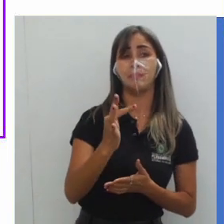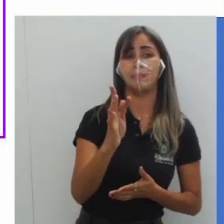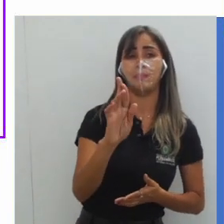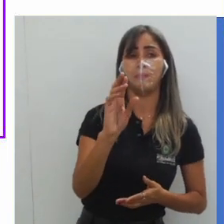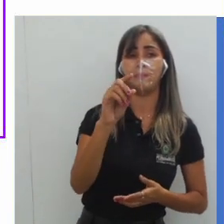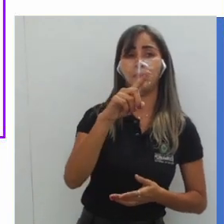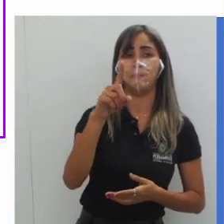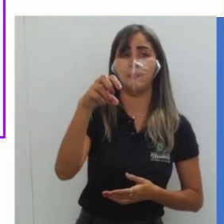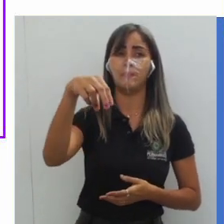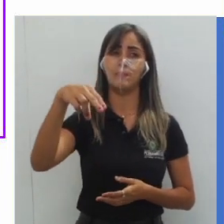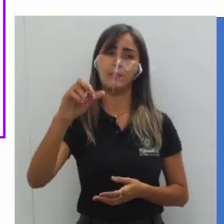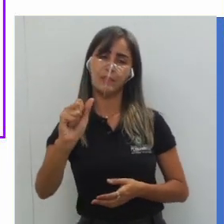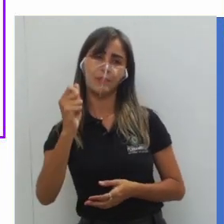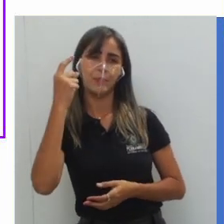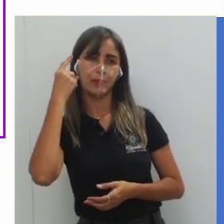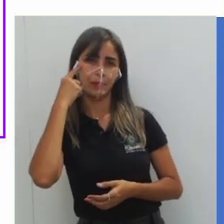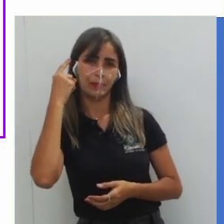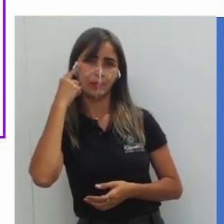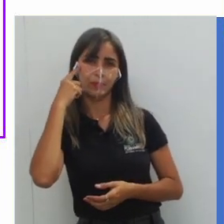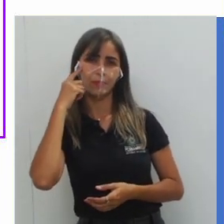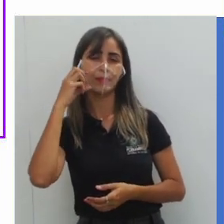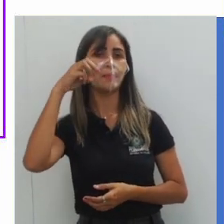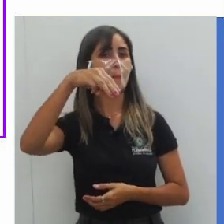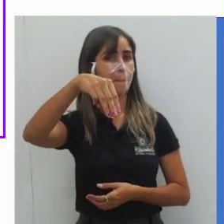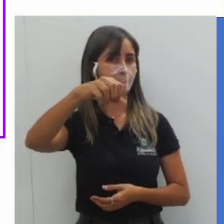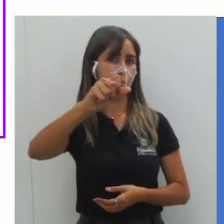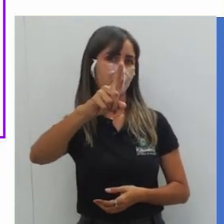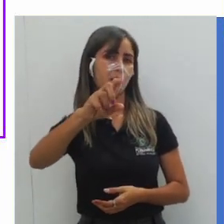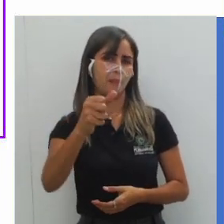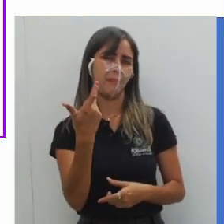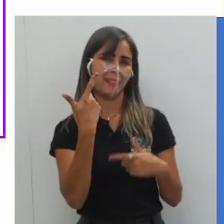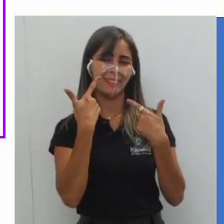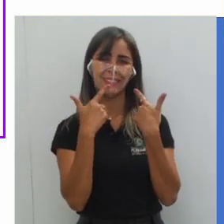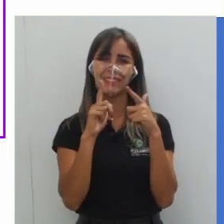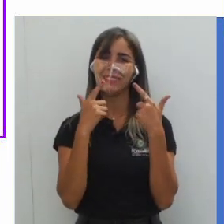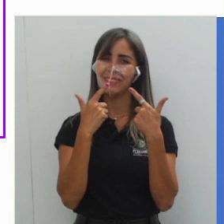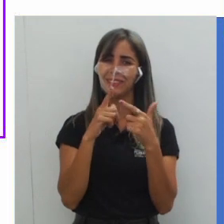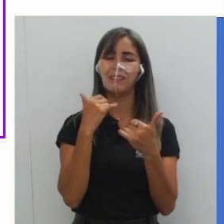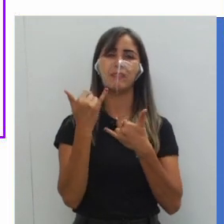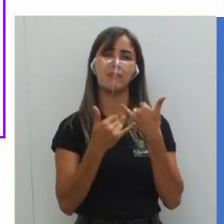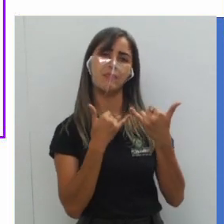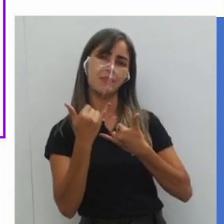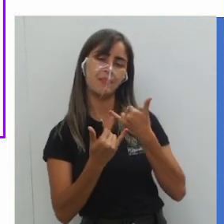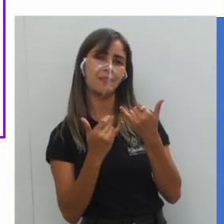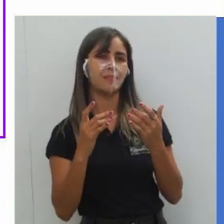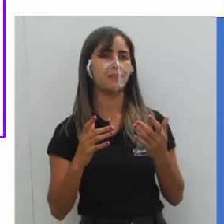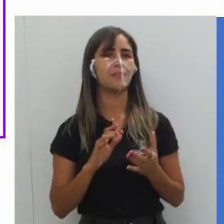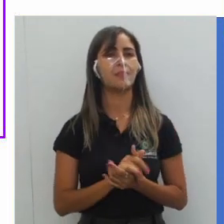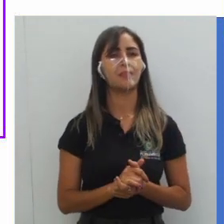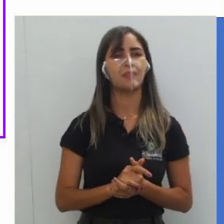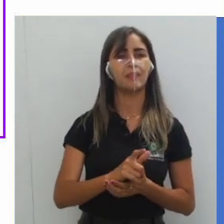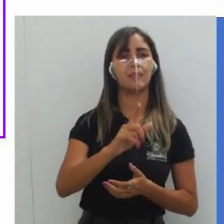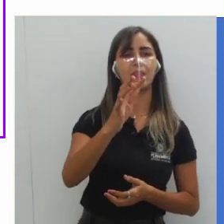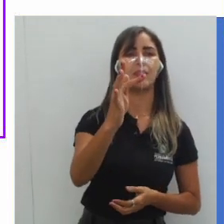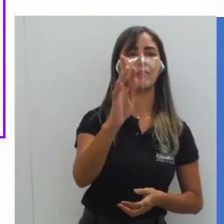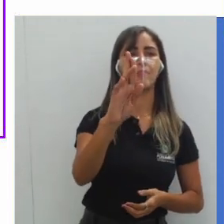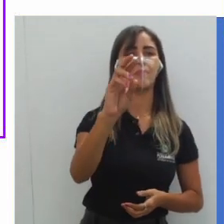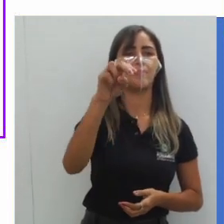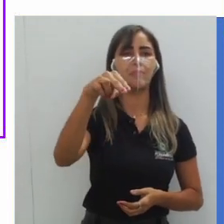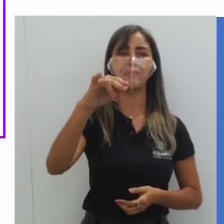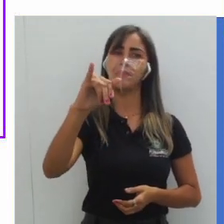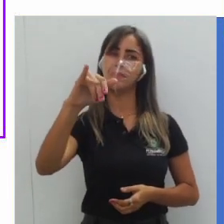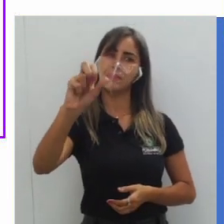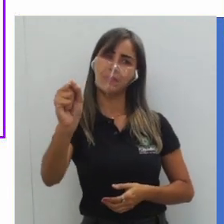than Frozen. Se a gente for pensar, Madagascar é mais engraçado, é mais divertido que Frozen. Tem